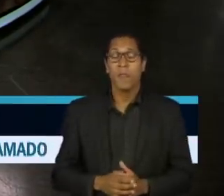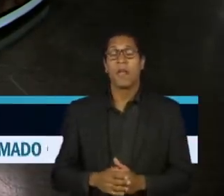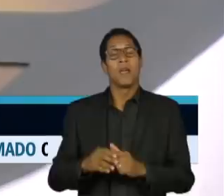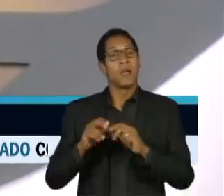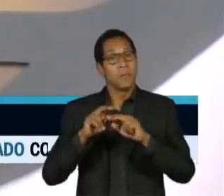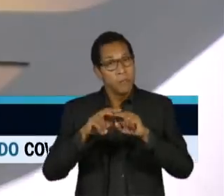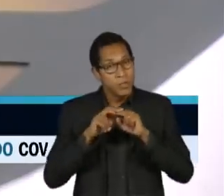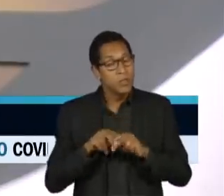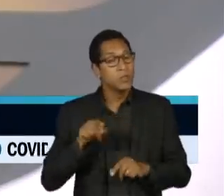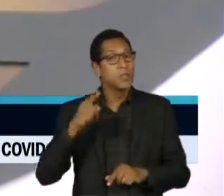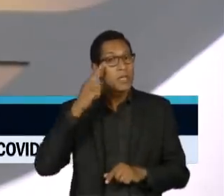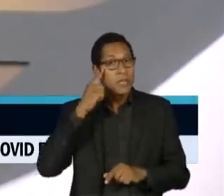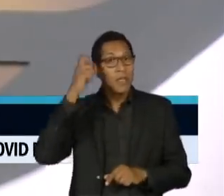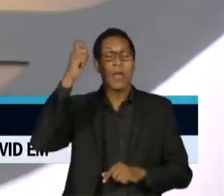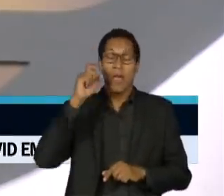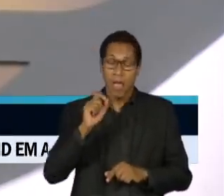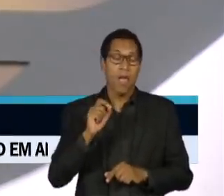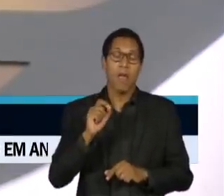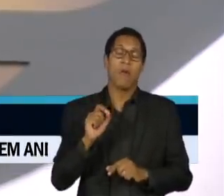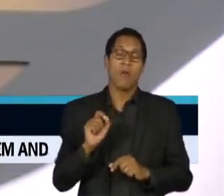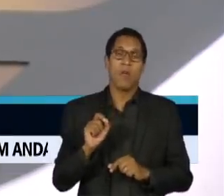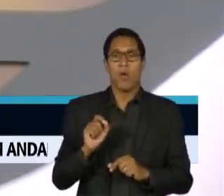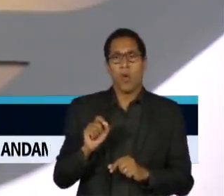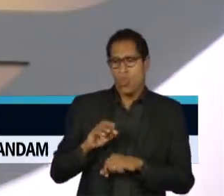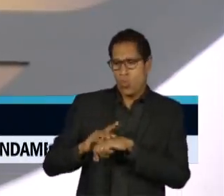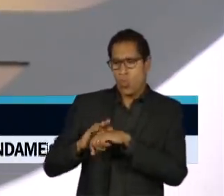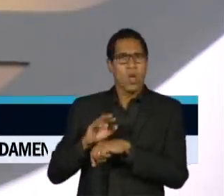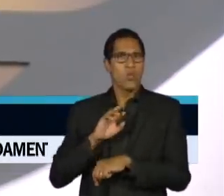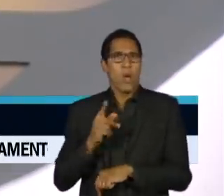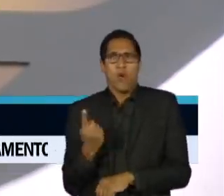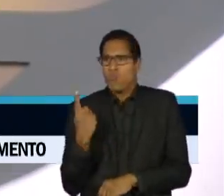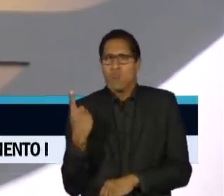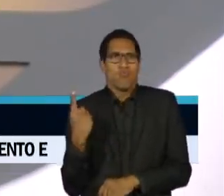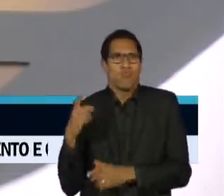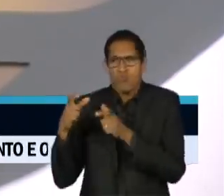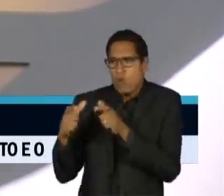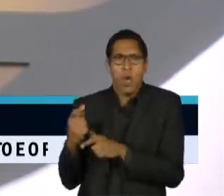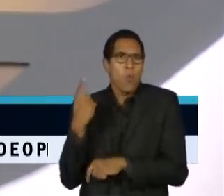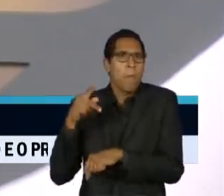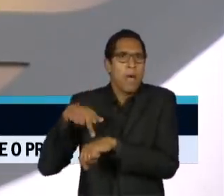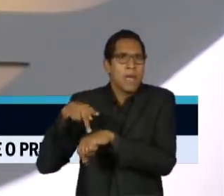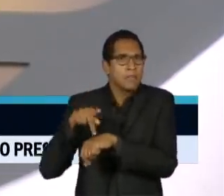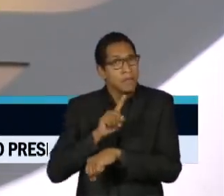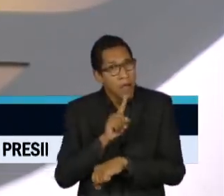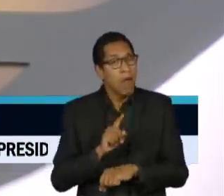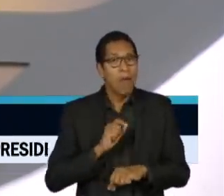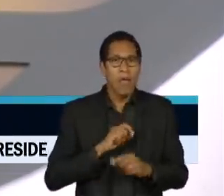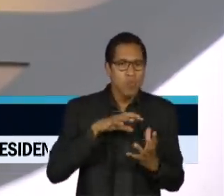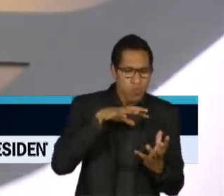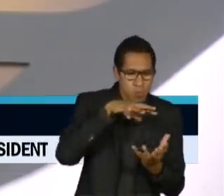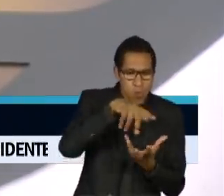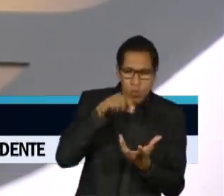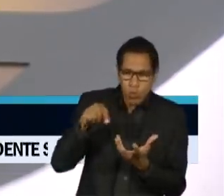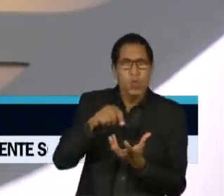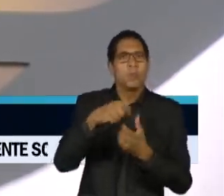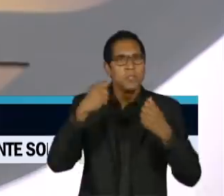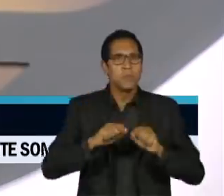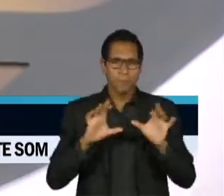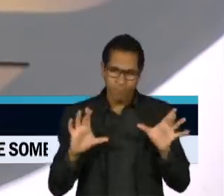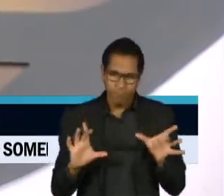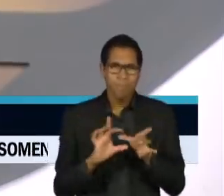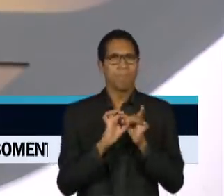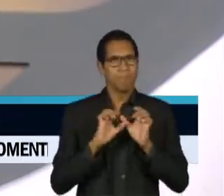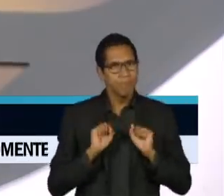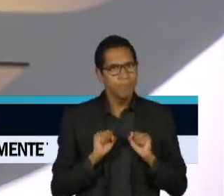de que essa é uma luta global e de que não há indústrias desenvolvidas que vão salvar os outros. É um esforço coletivo